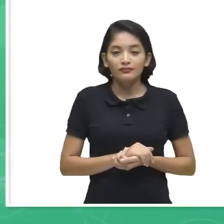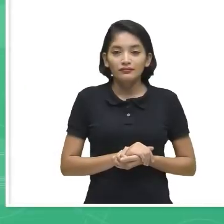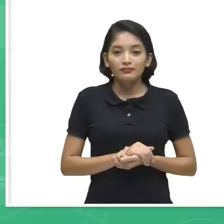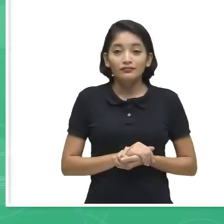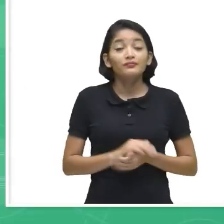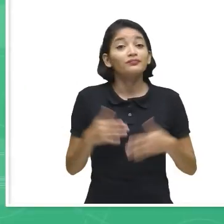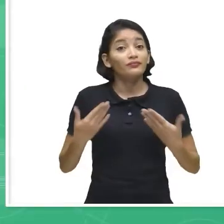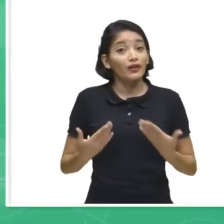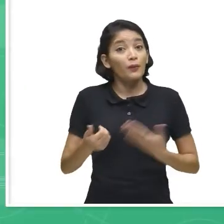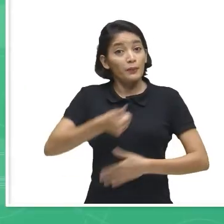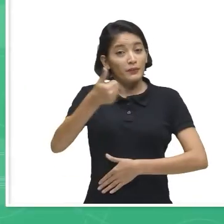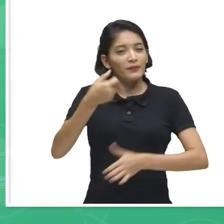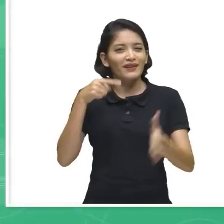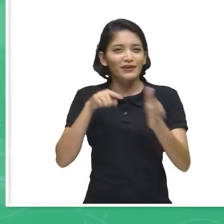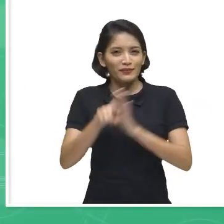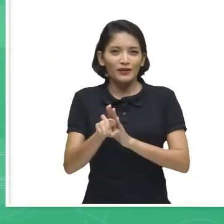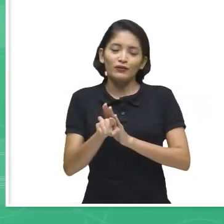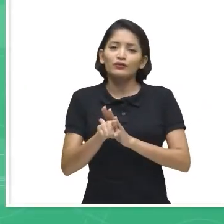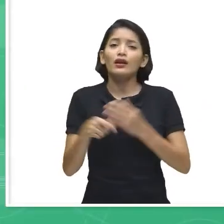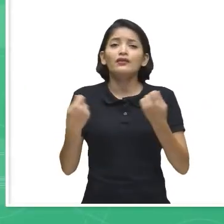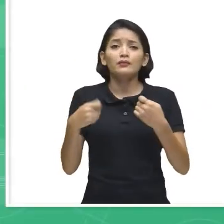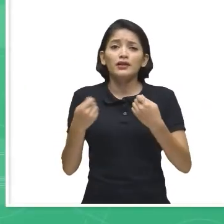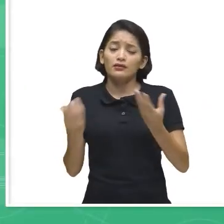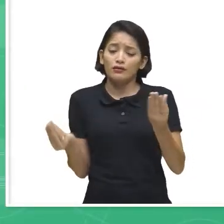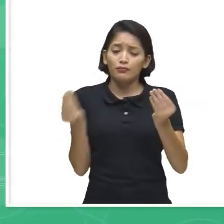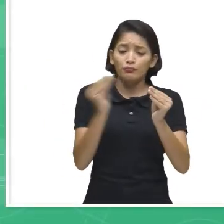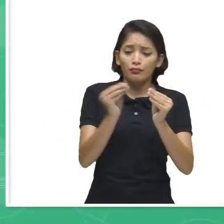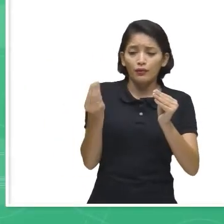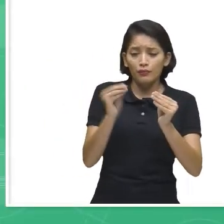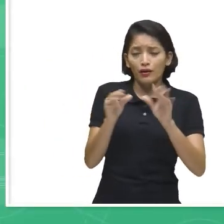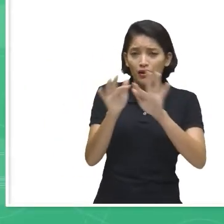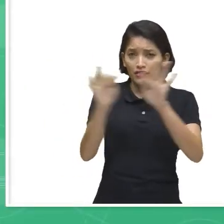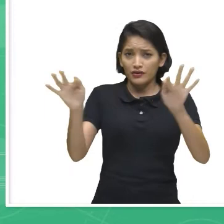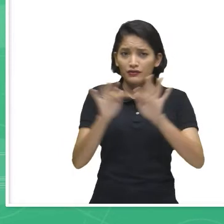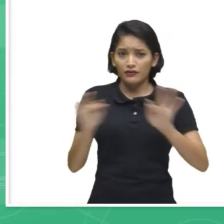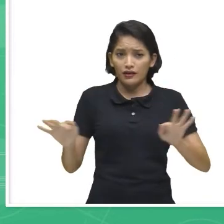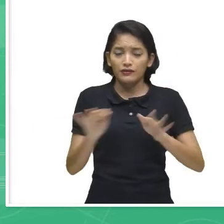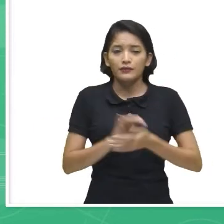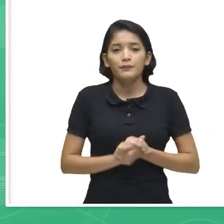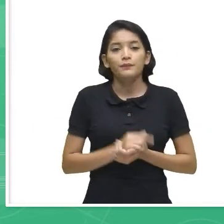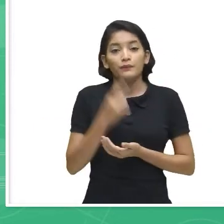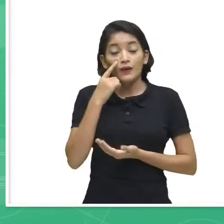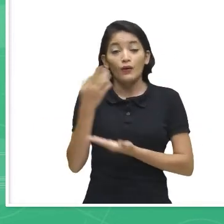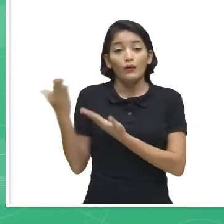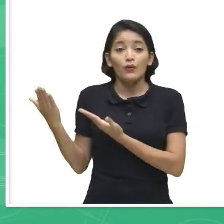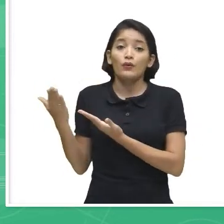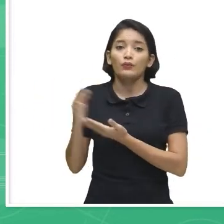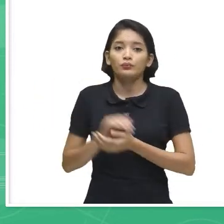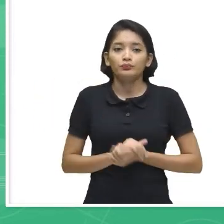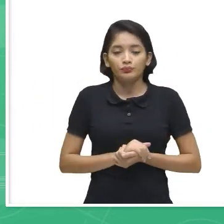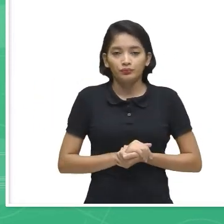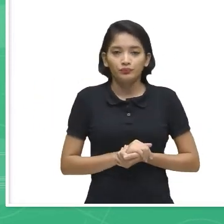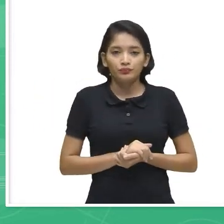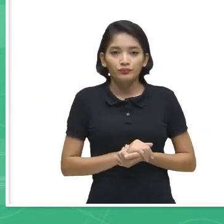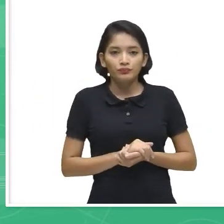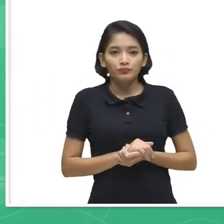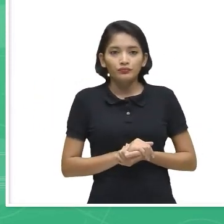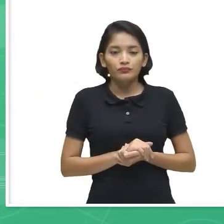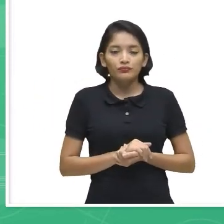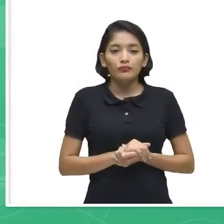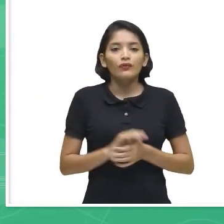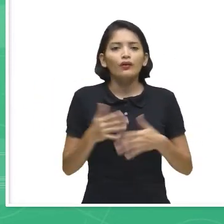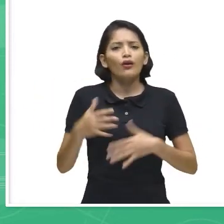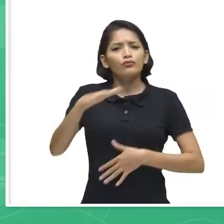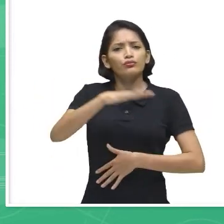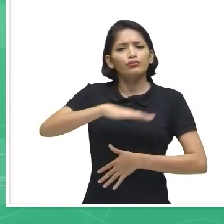Está aí nossa primeira questão, complete as lacunas da frase a seguir. Quando uma carga elétrica é abandonada em uma região do